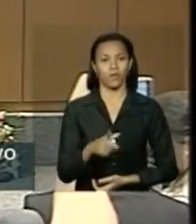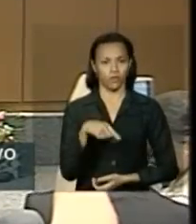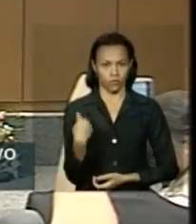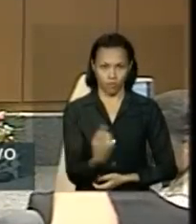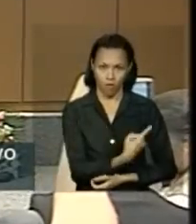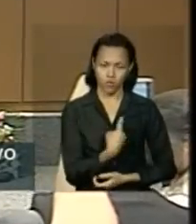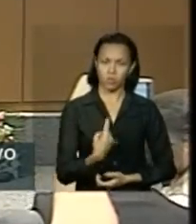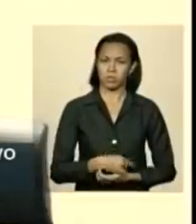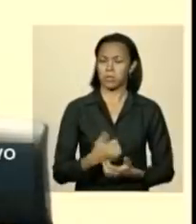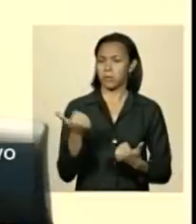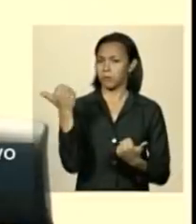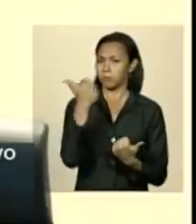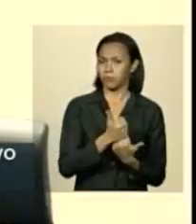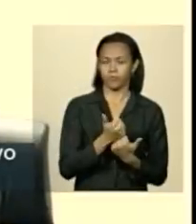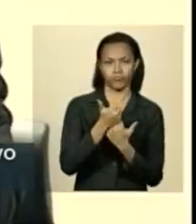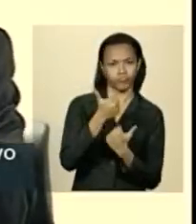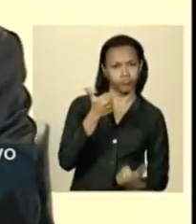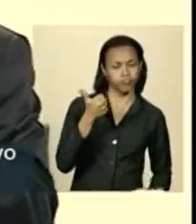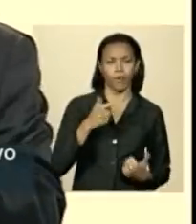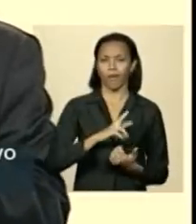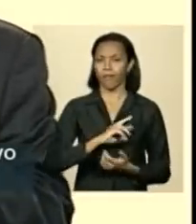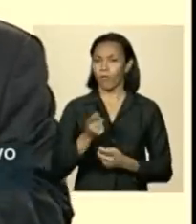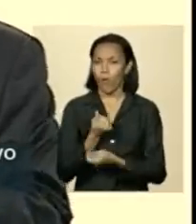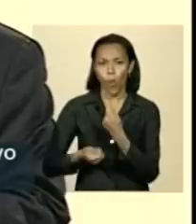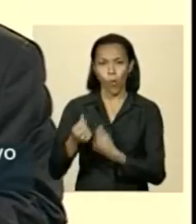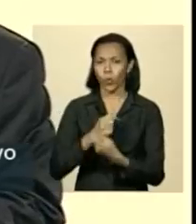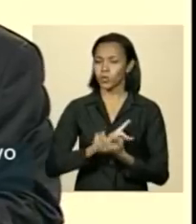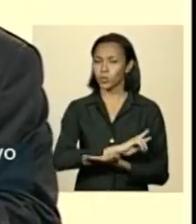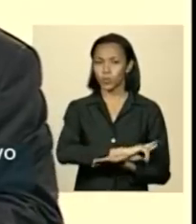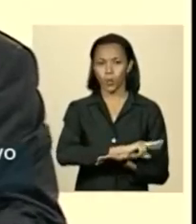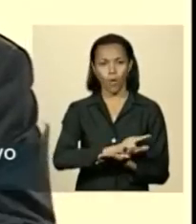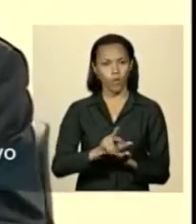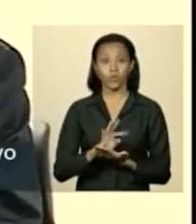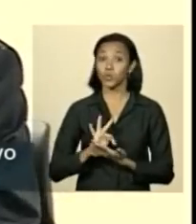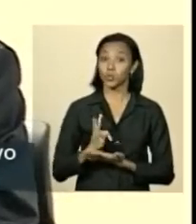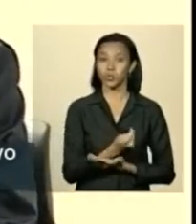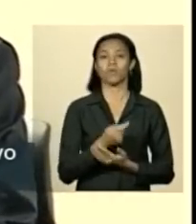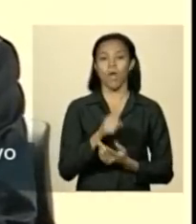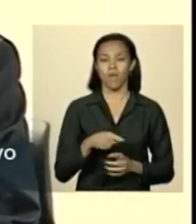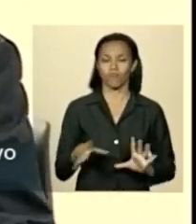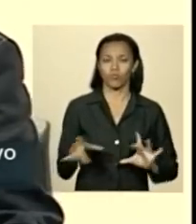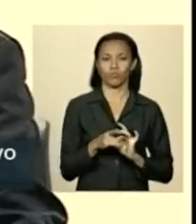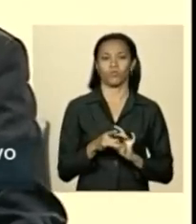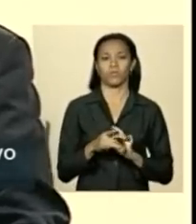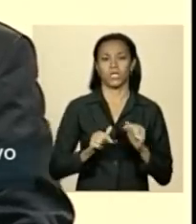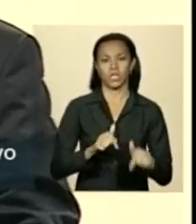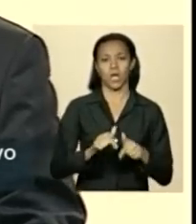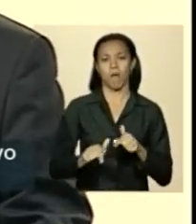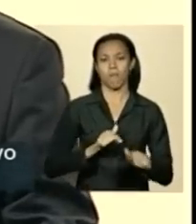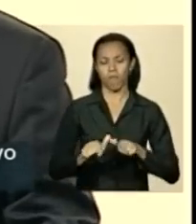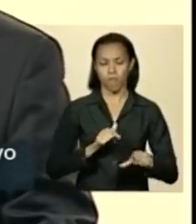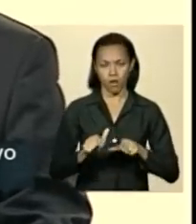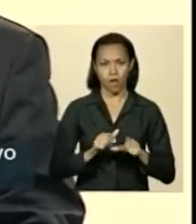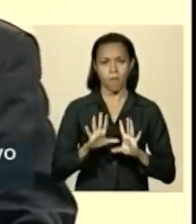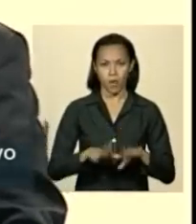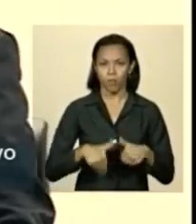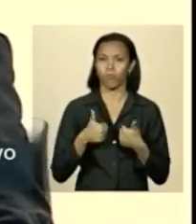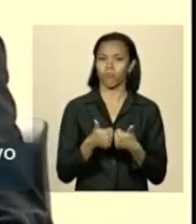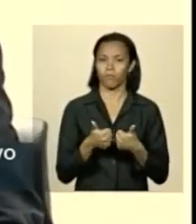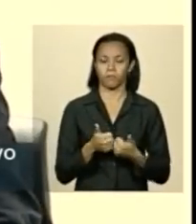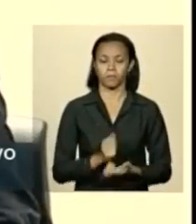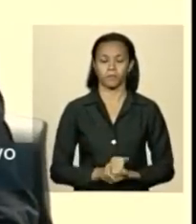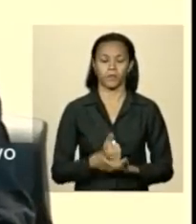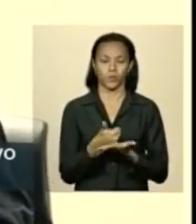ministério os demais Ministérios a área econômica enfim Tod todos procurando trabalhar para construir essas